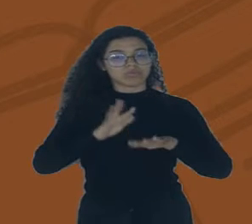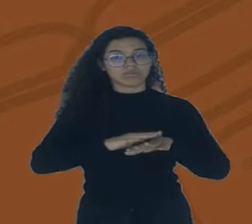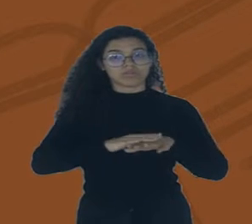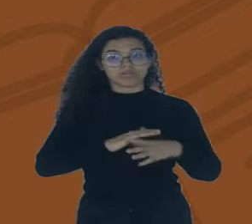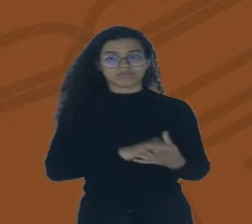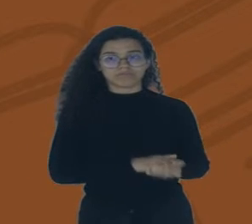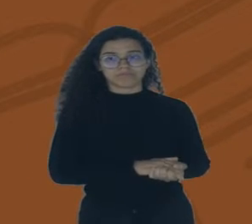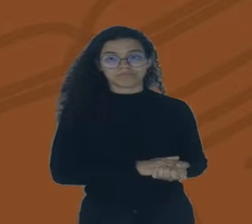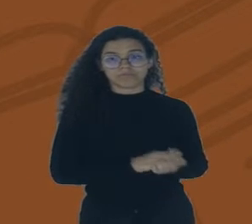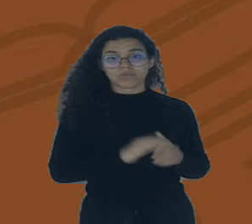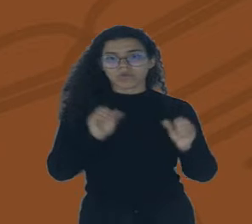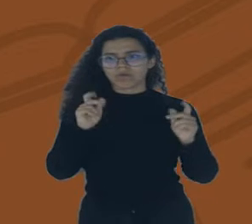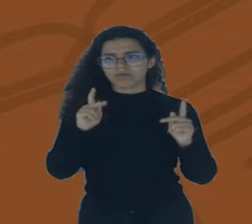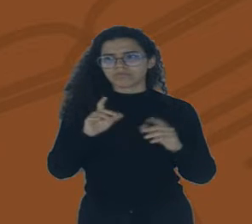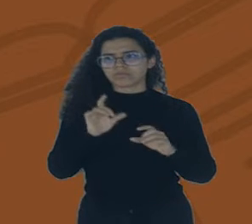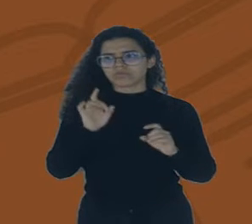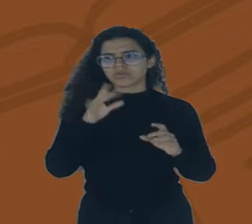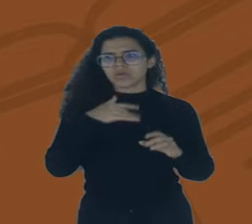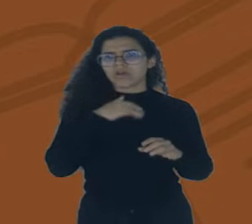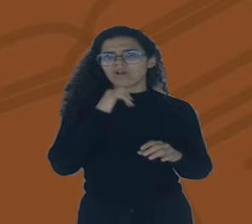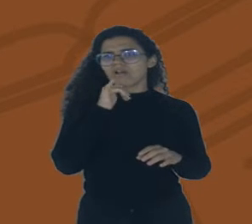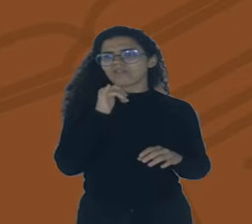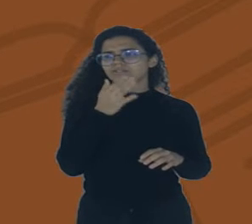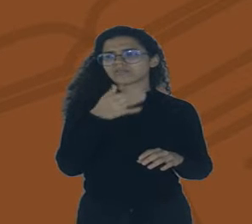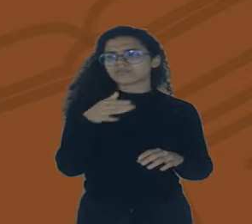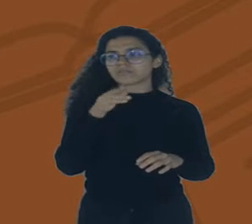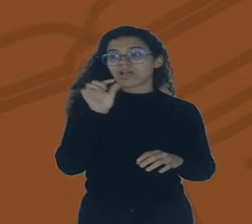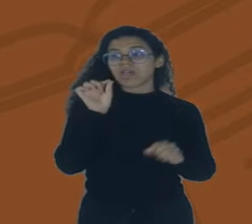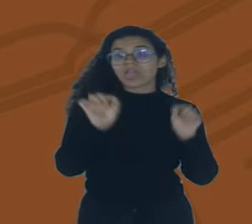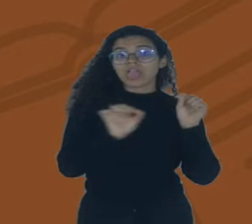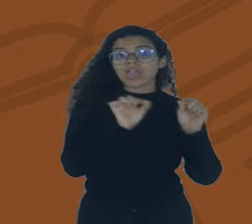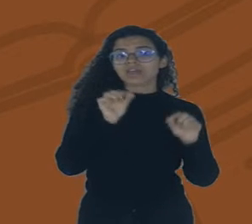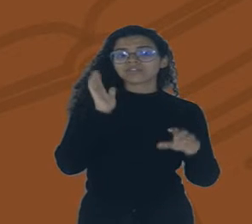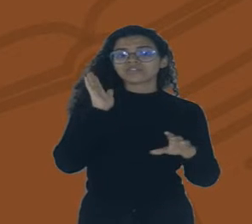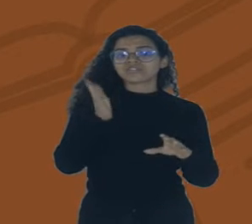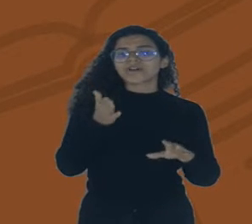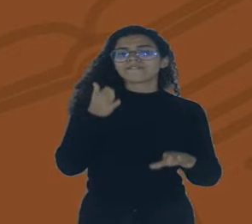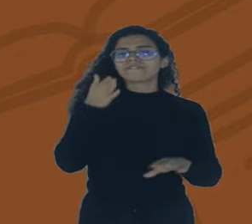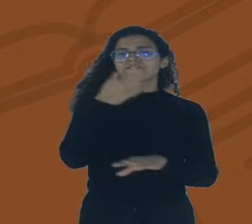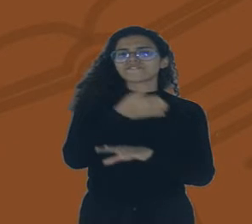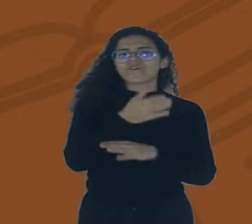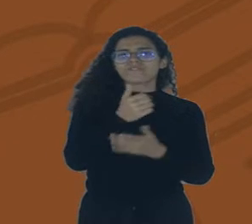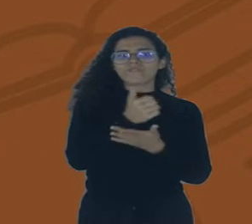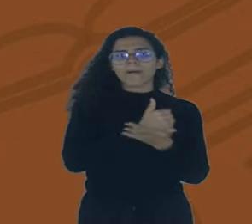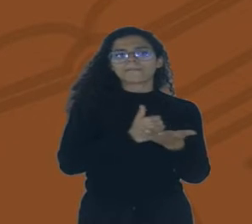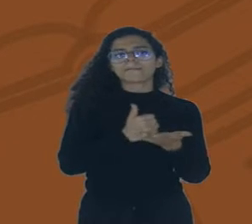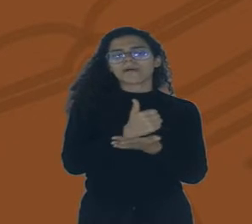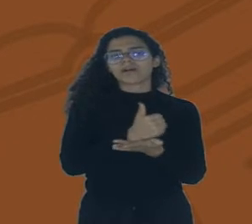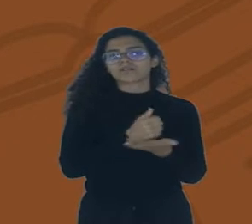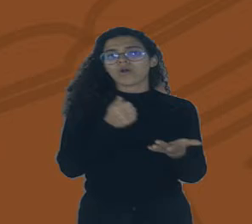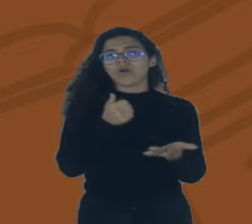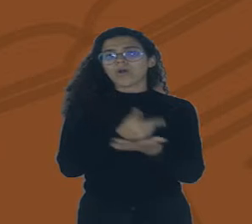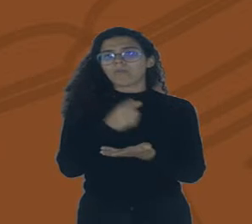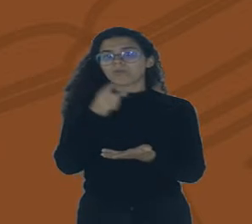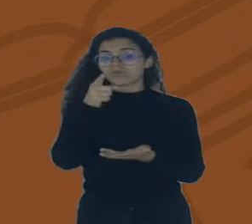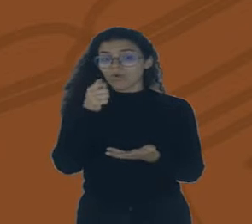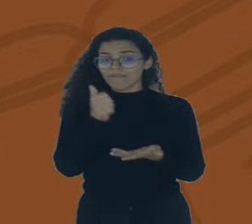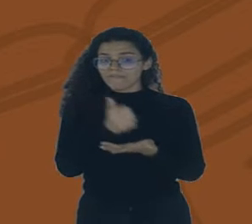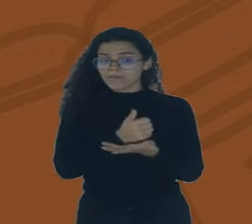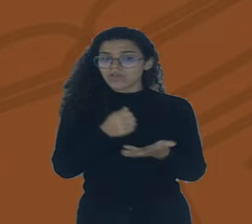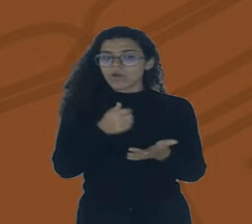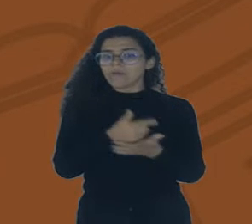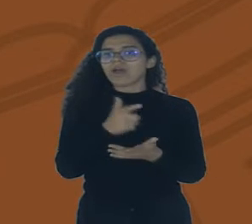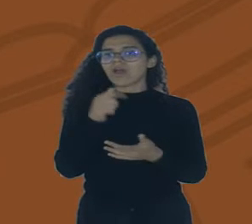Tá certo? Só uma observação. Quem já foi a uma drogaria? Quando você vai a uma drogaria, você vai comprar drogas. Só que